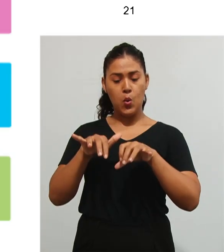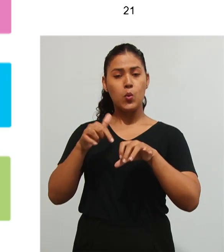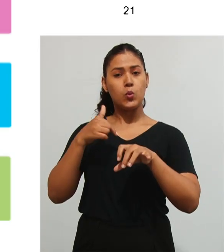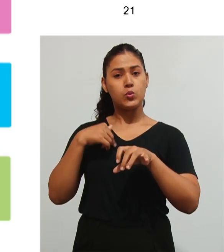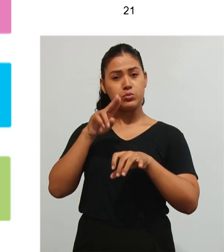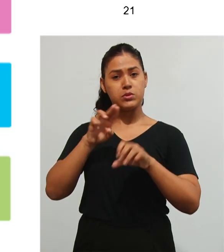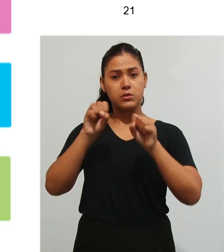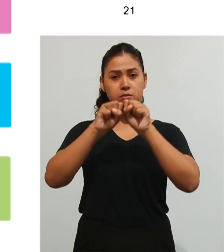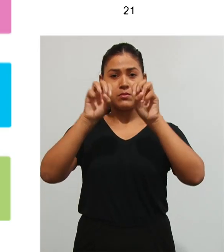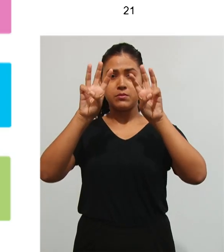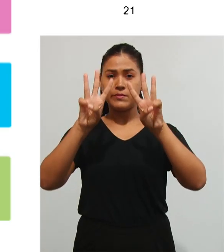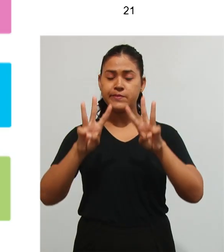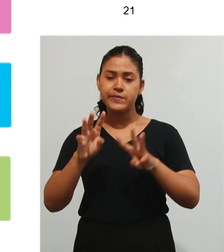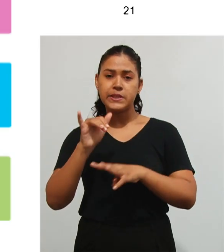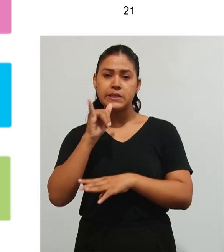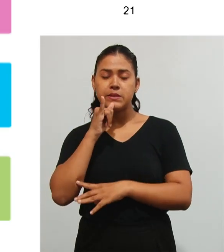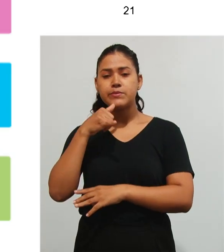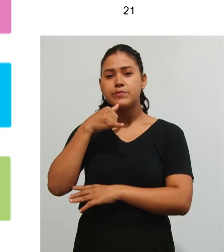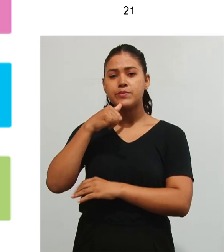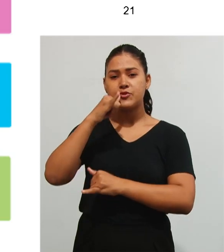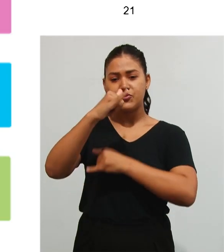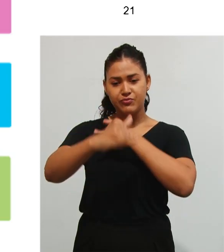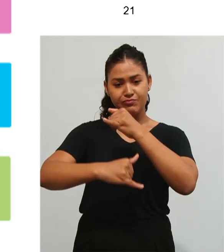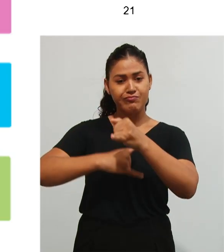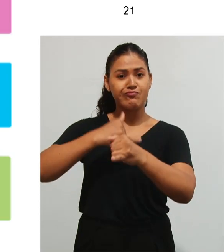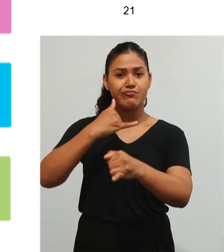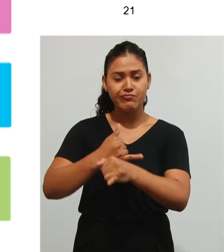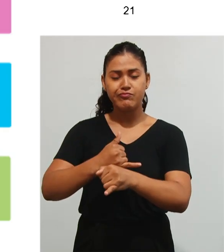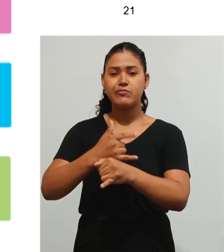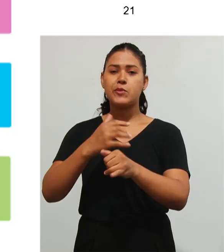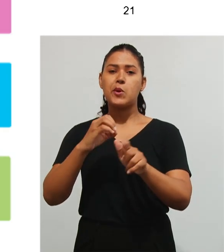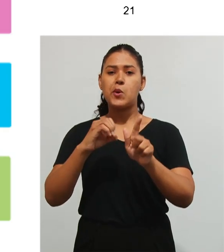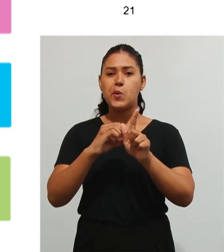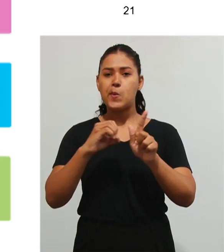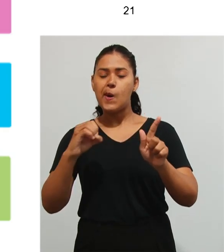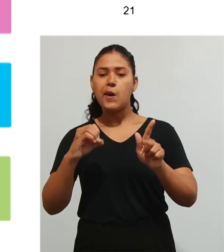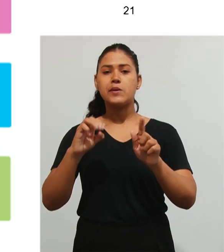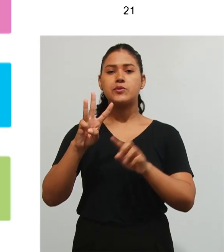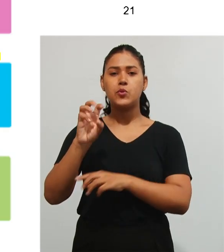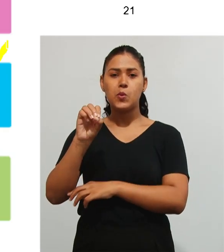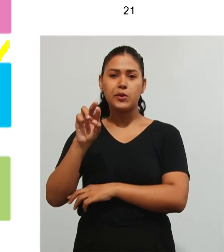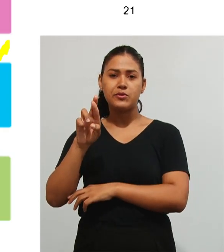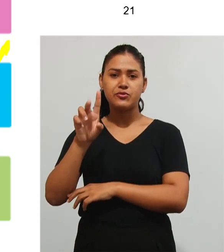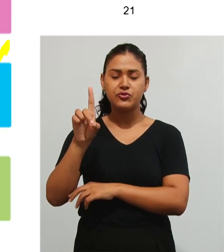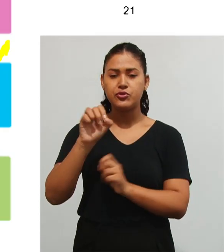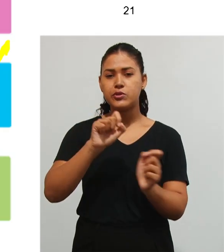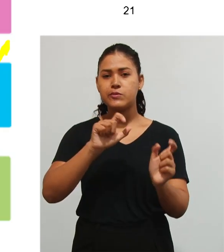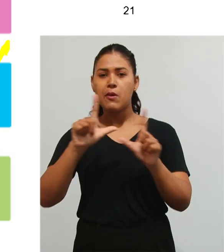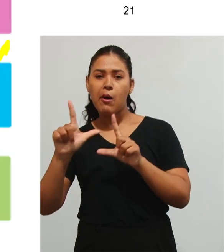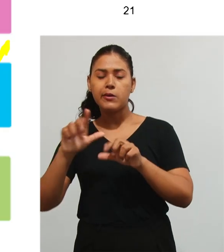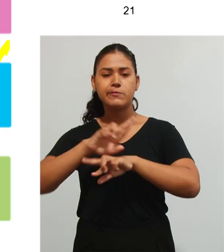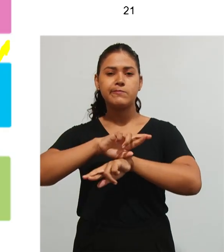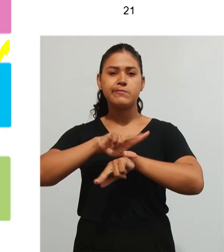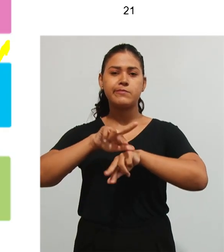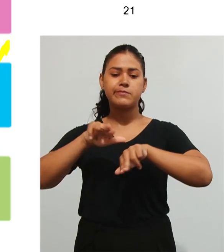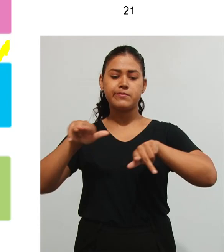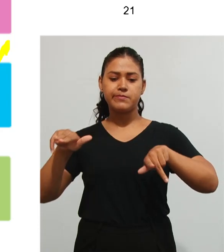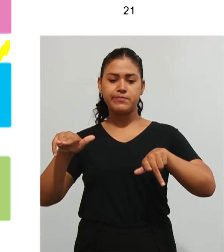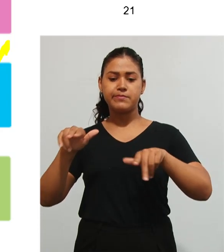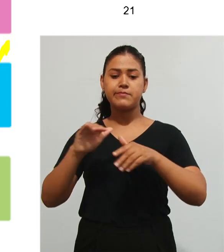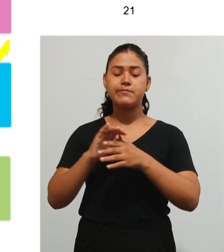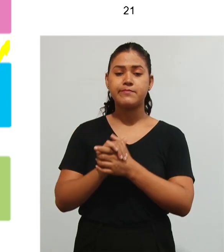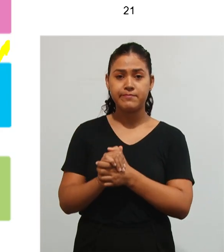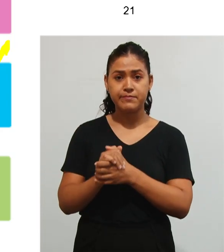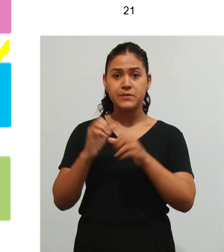por exemplo, o Google Chrome, o Word e assim por diante, que são softwares que são instalados, né, no sistema operacional. E o